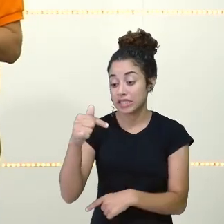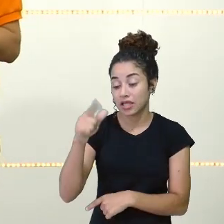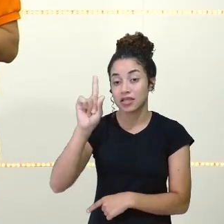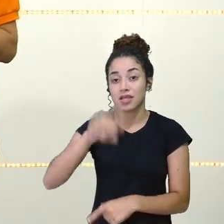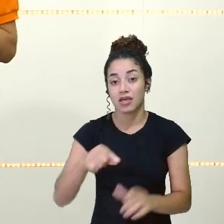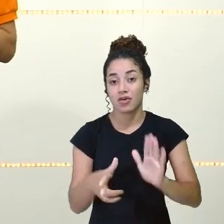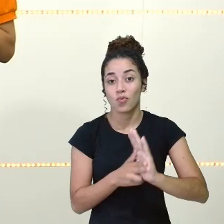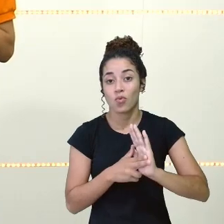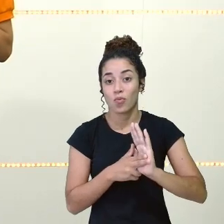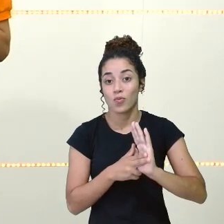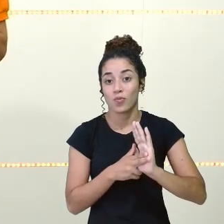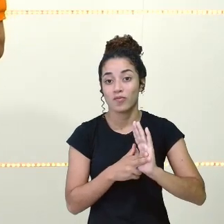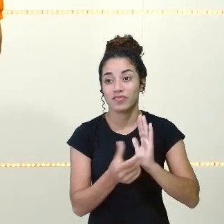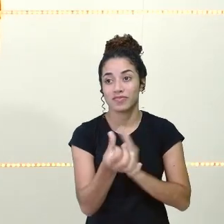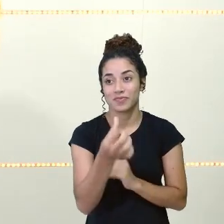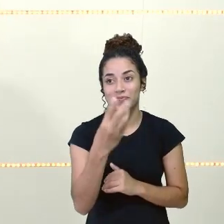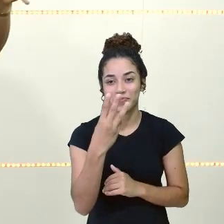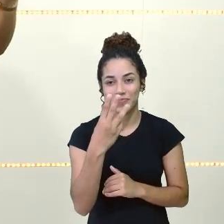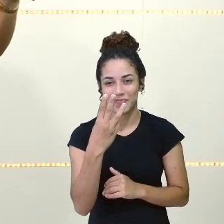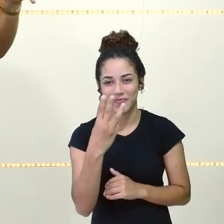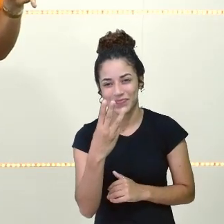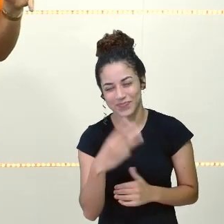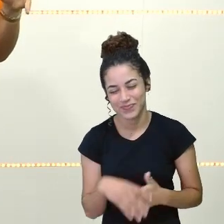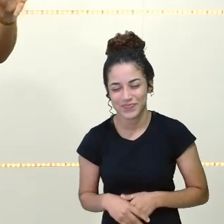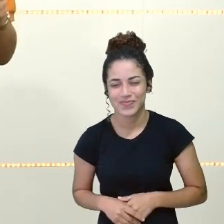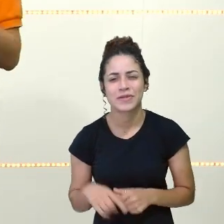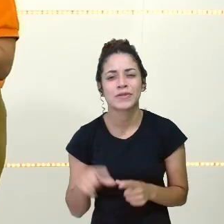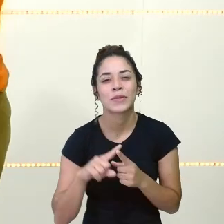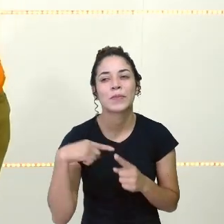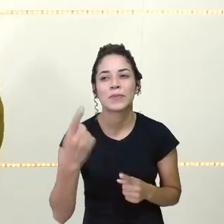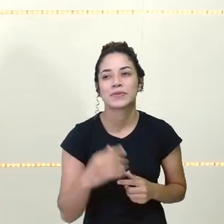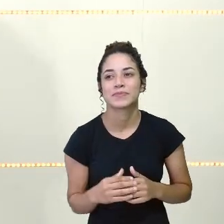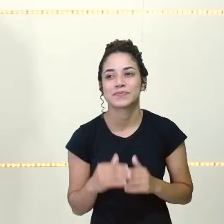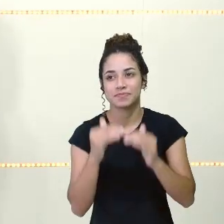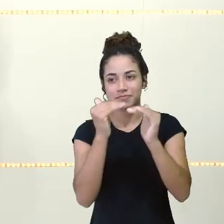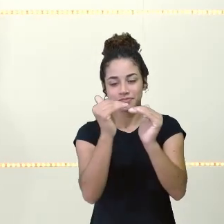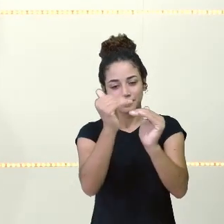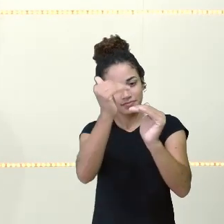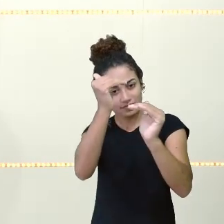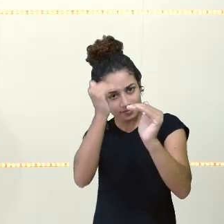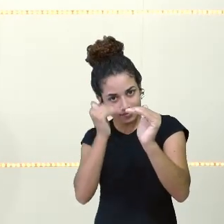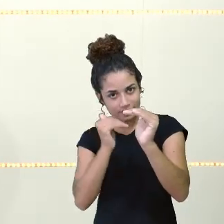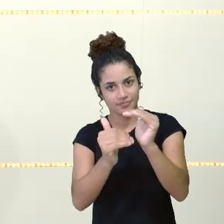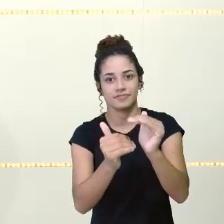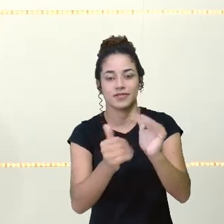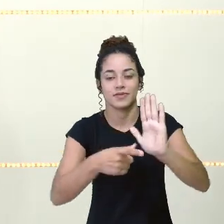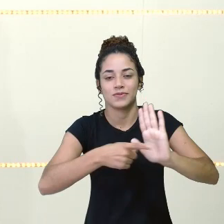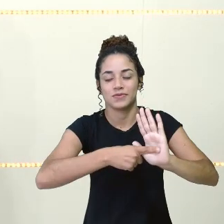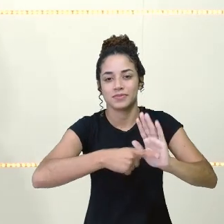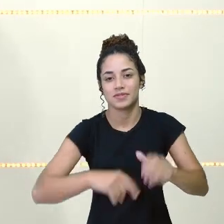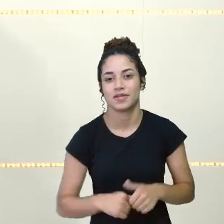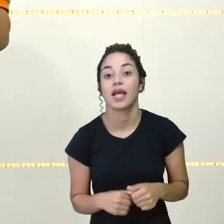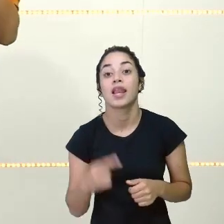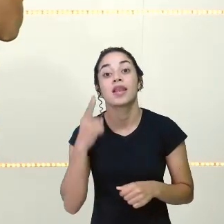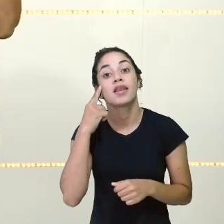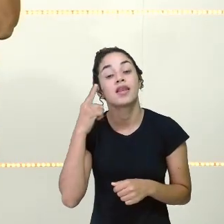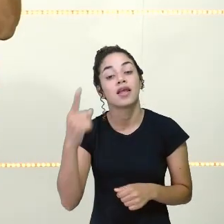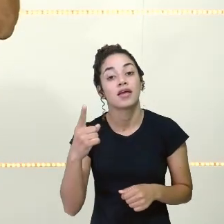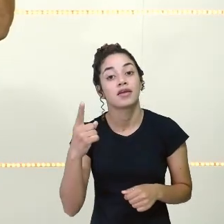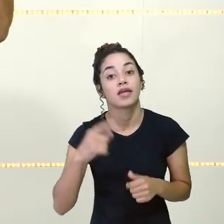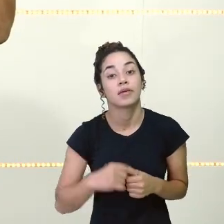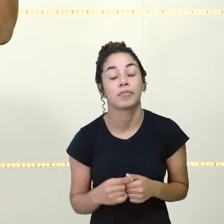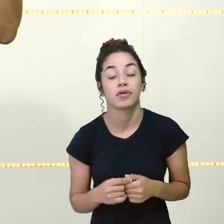é 63. E depois disso, professora, a gente vai subtrair. Lembra de